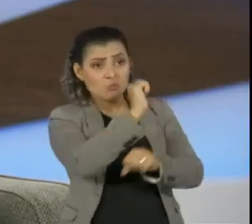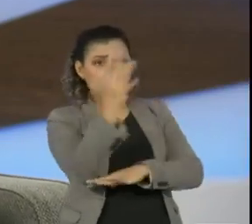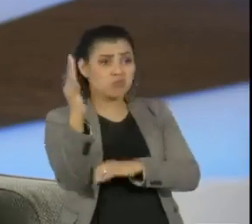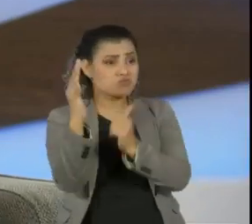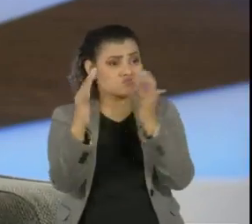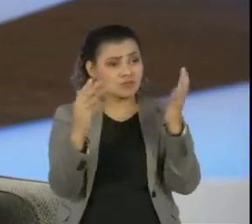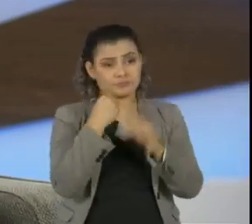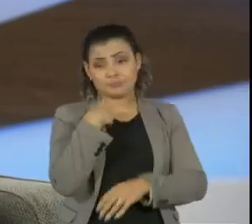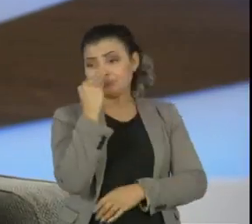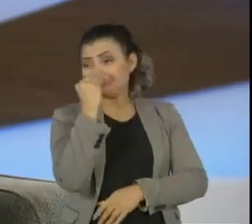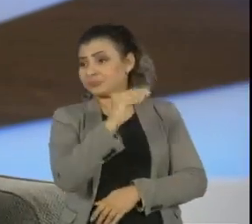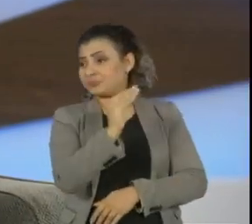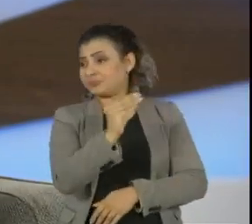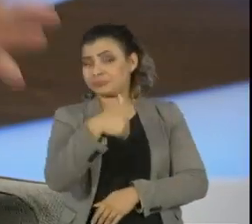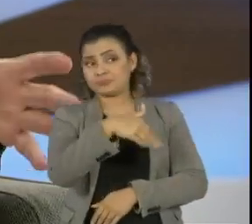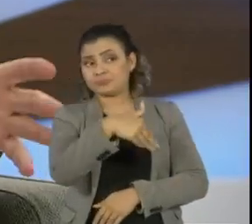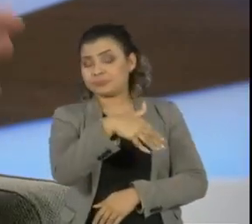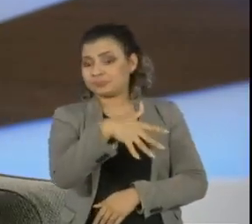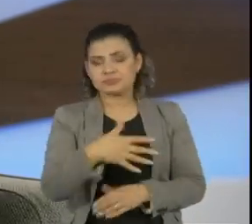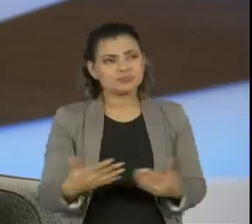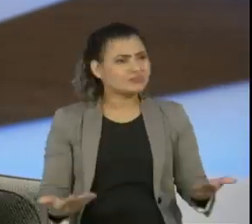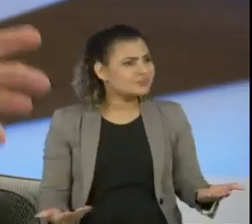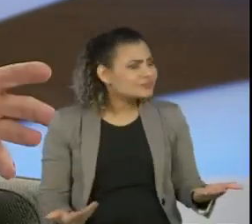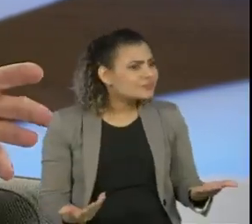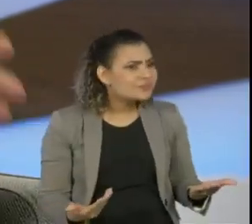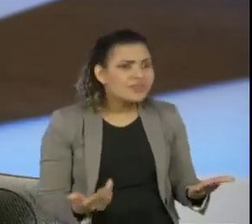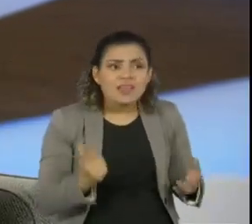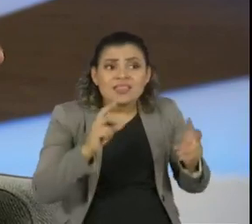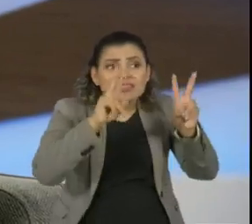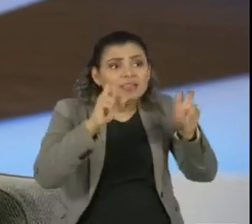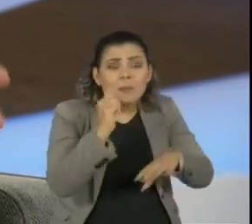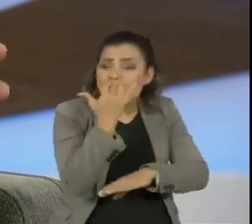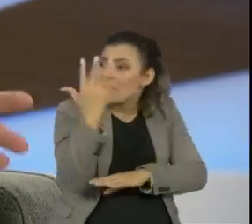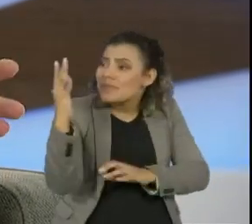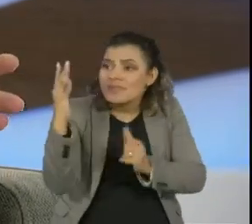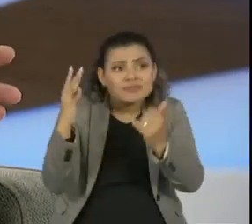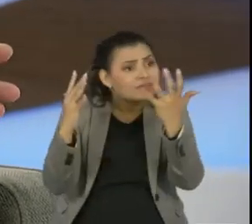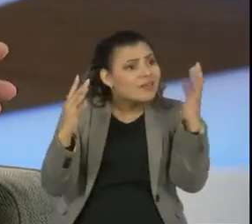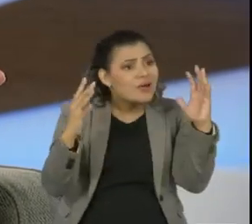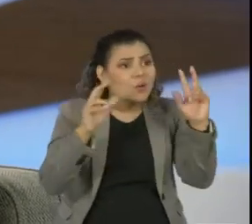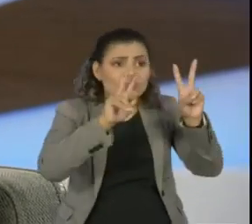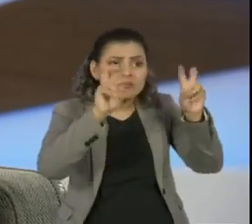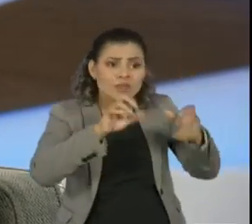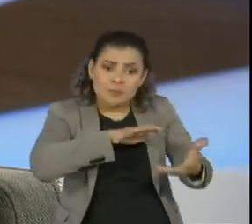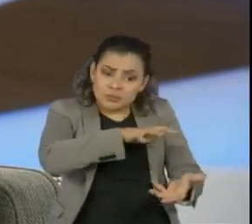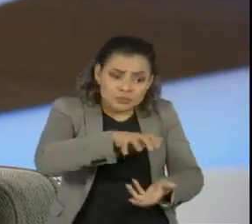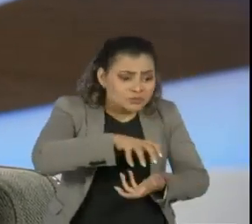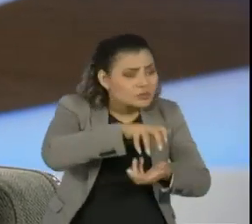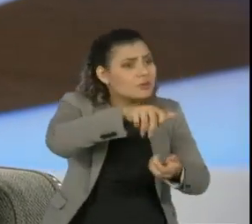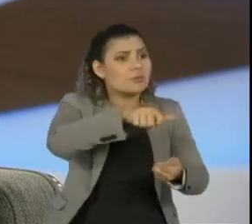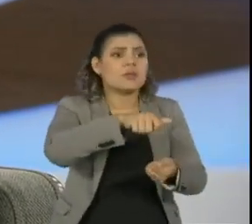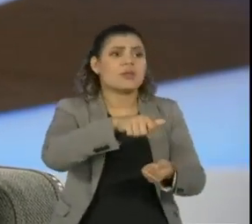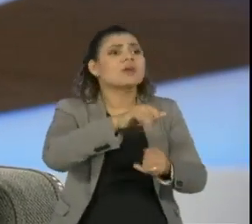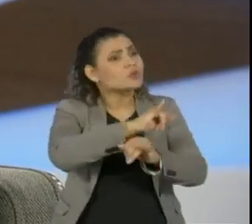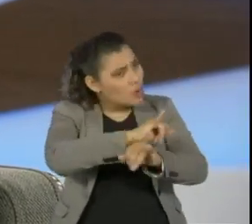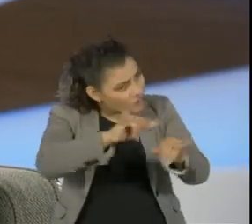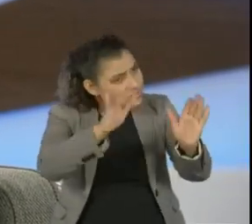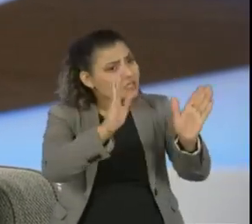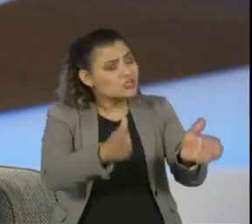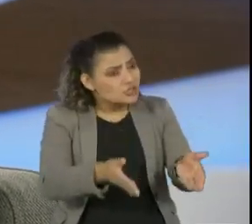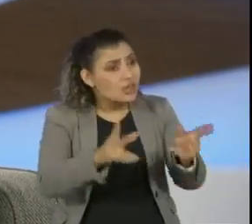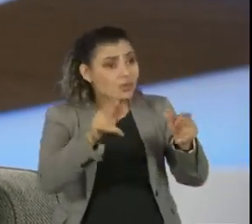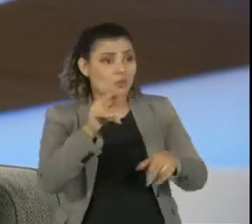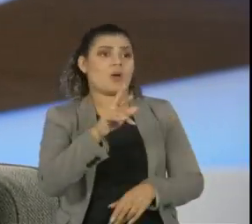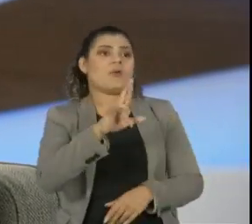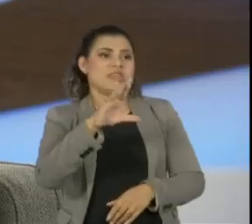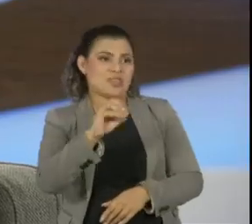ignorado esquecido tema ambiental o tema da sustentabilidade que como eu disse na declaração